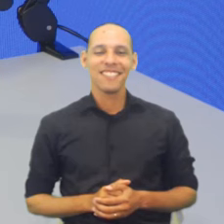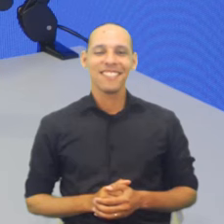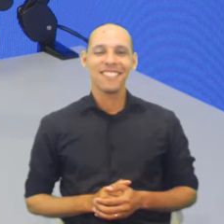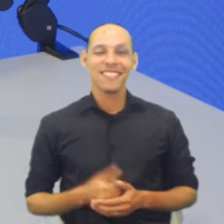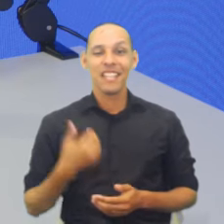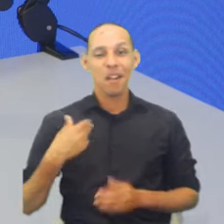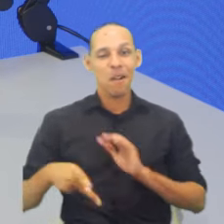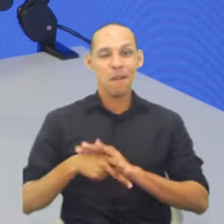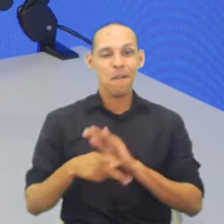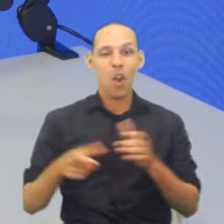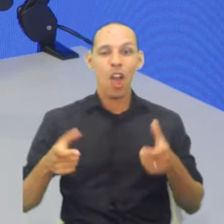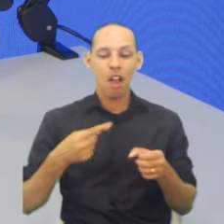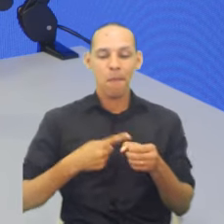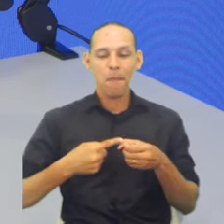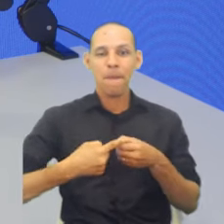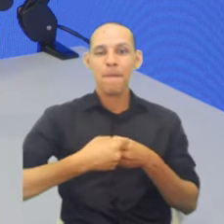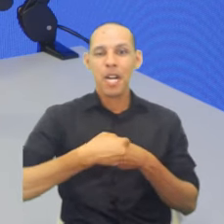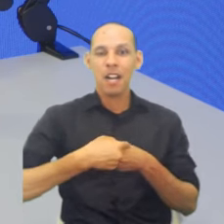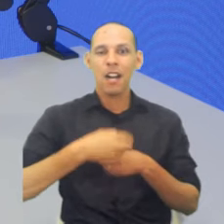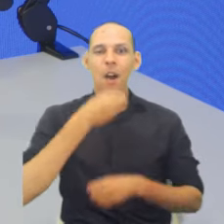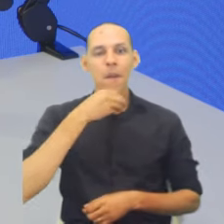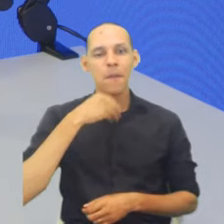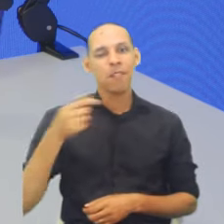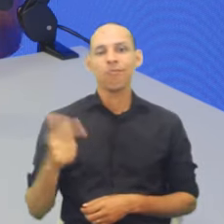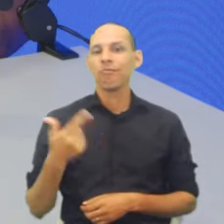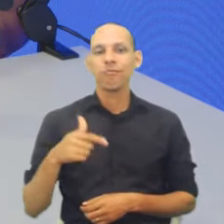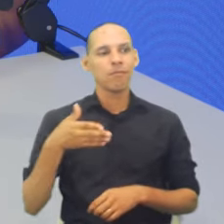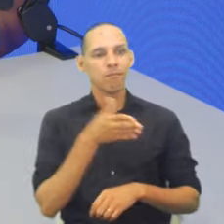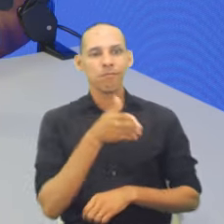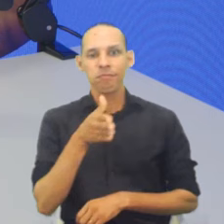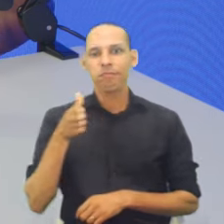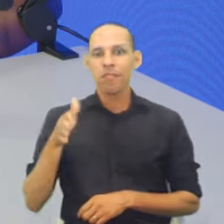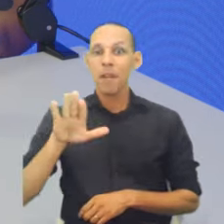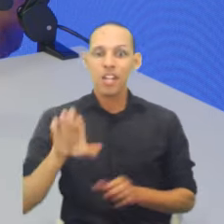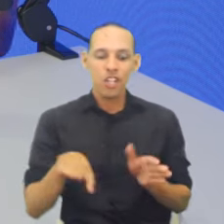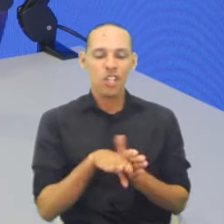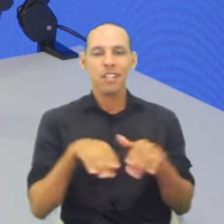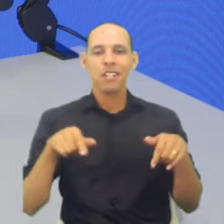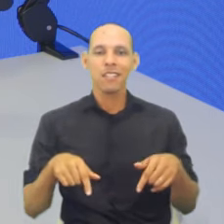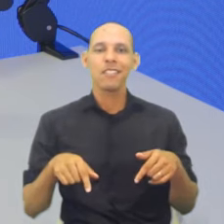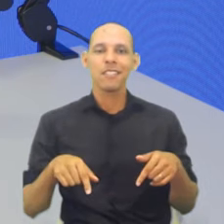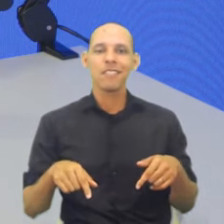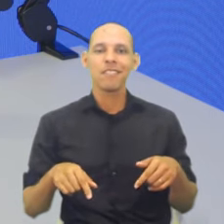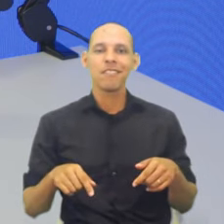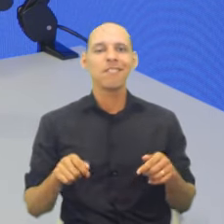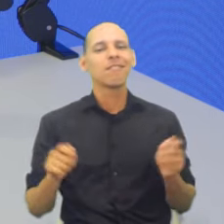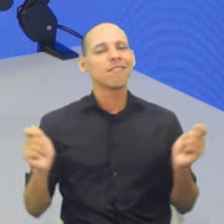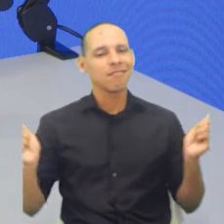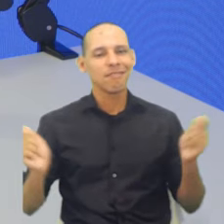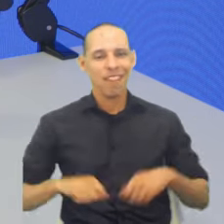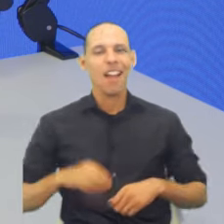Interior no interior eu não não tive essa oportunidade de sair de fazer o out mas chegando em São Paulo e eu tinha todas as